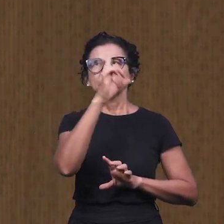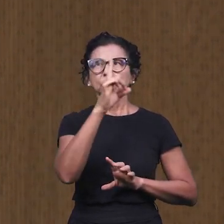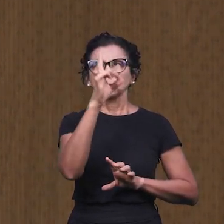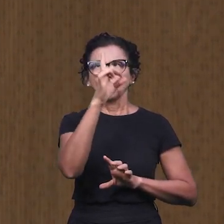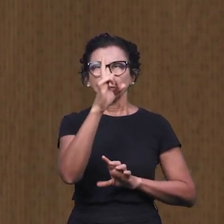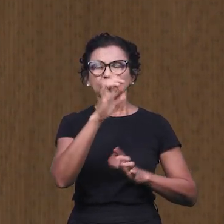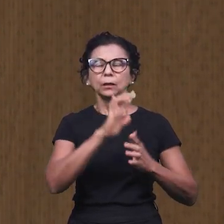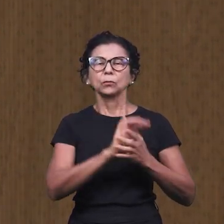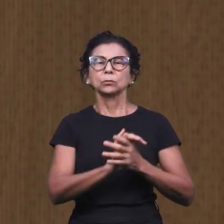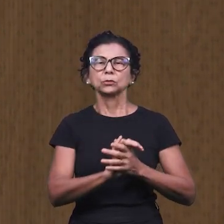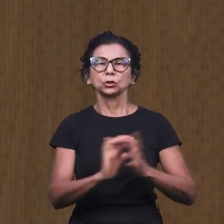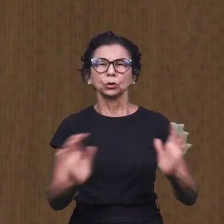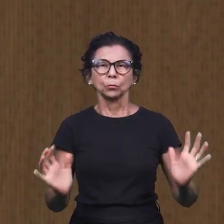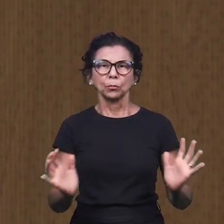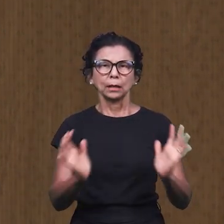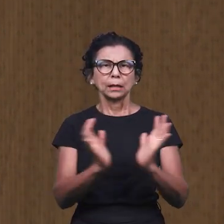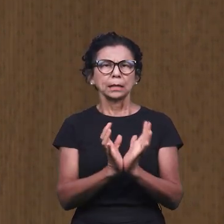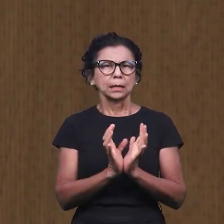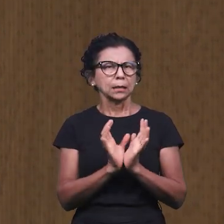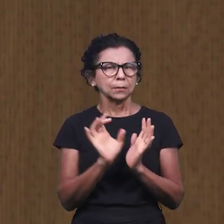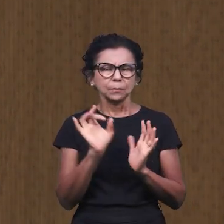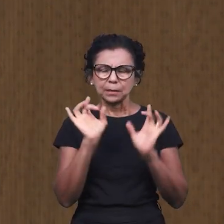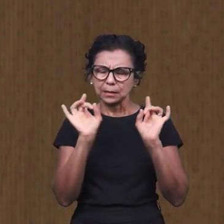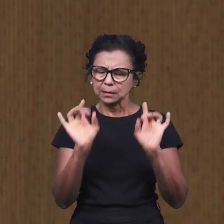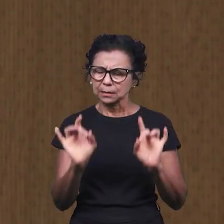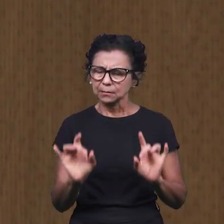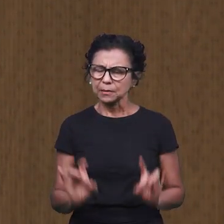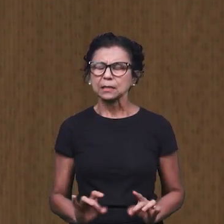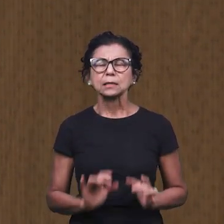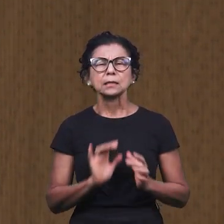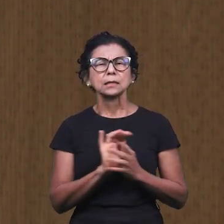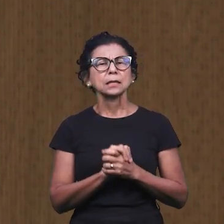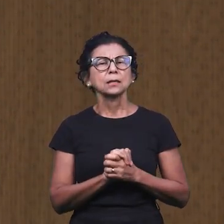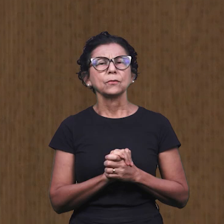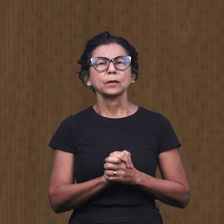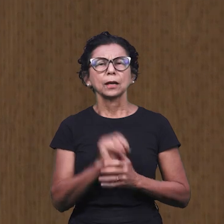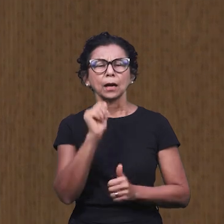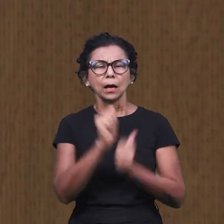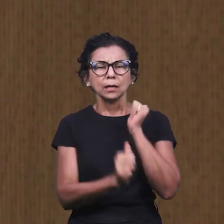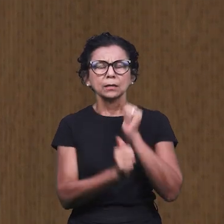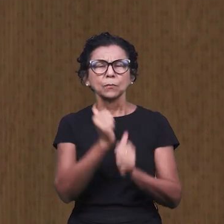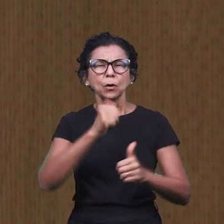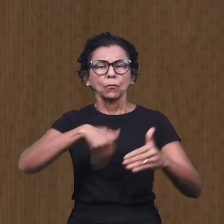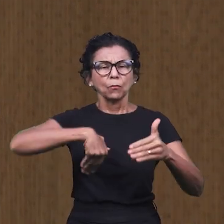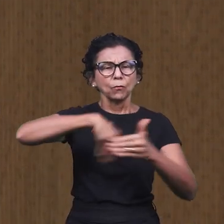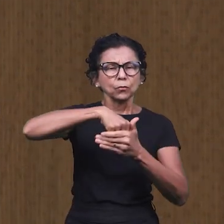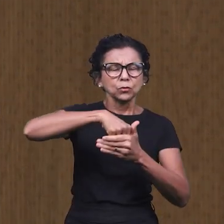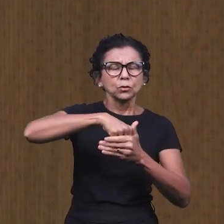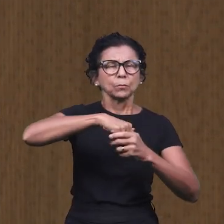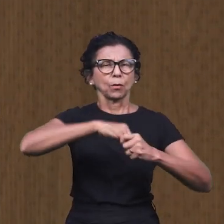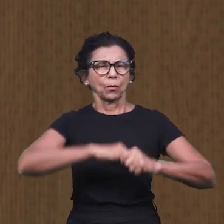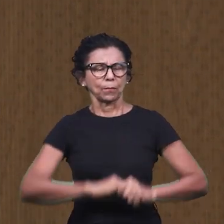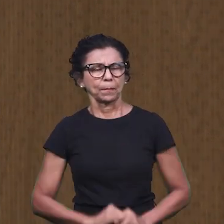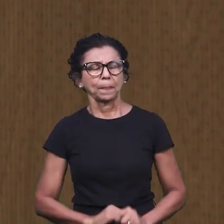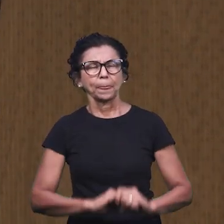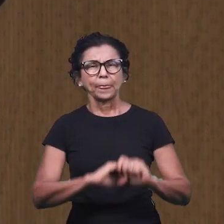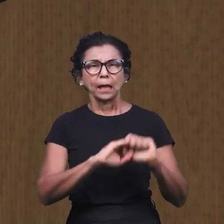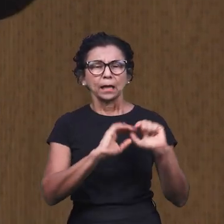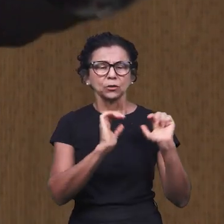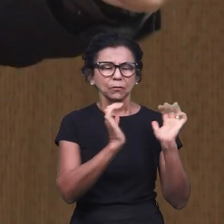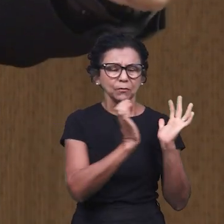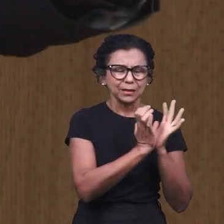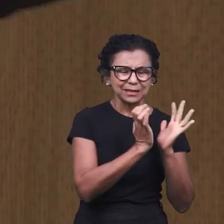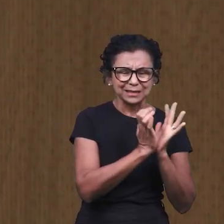aí as emissoras nos estados ou nos municípios pegam aquele sinal e rebatem de morro